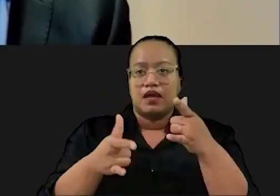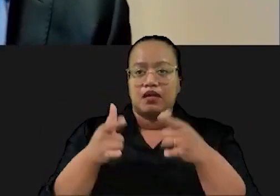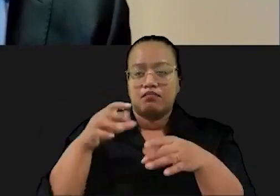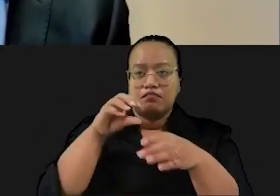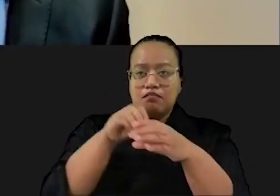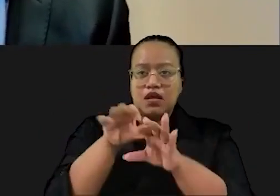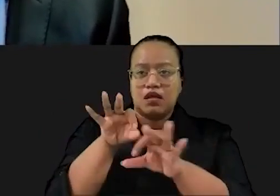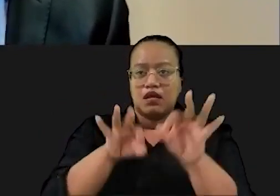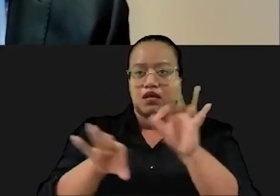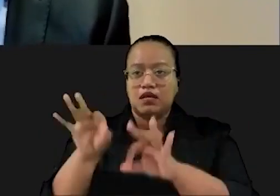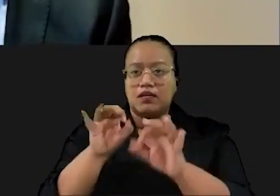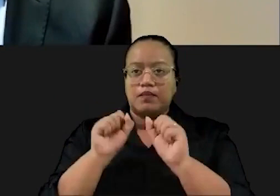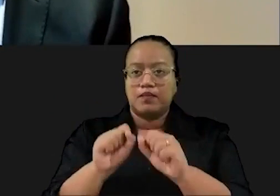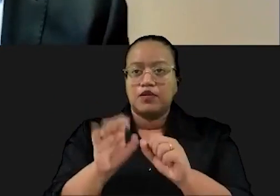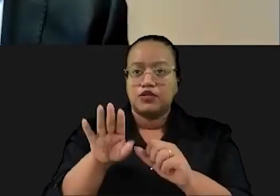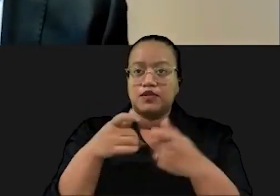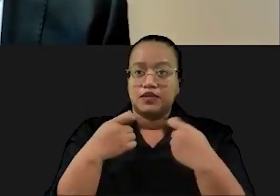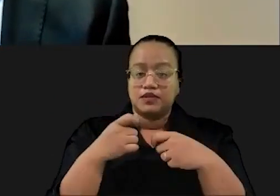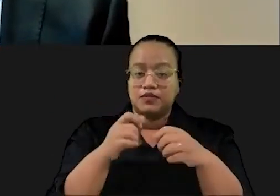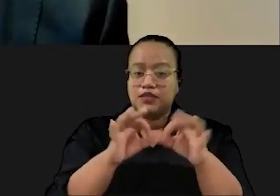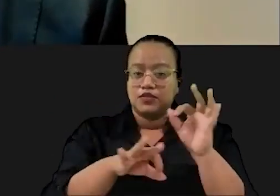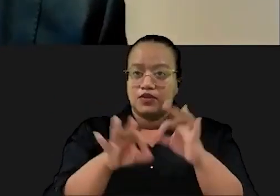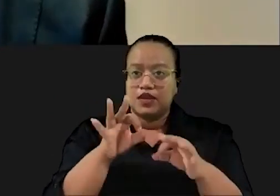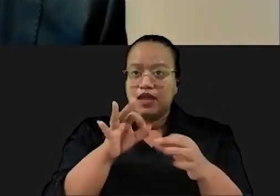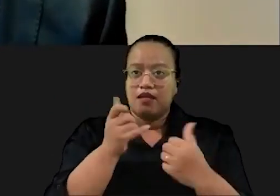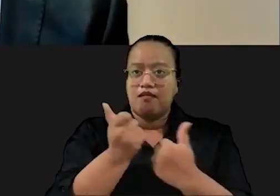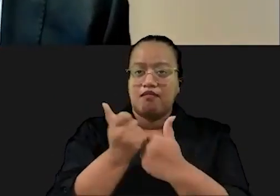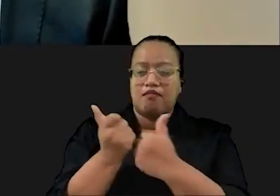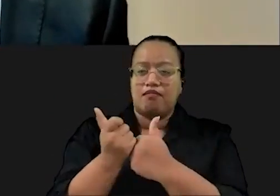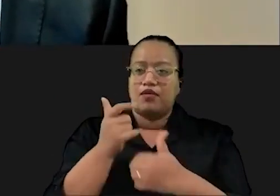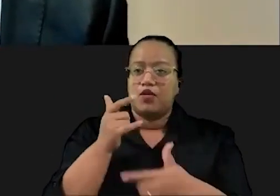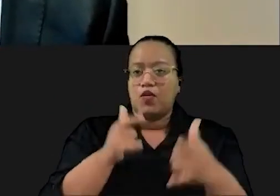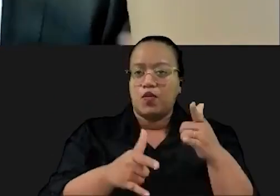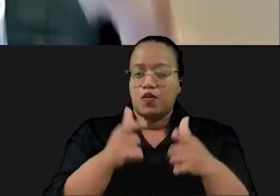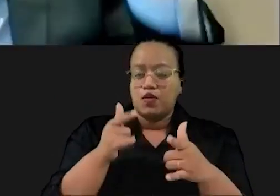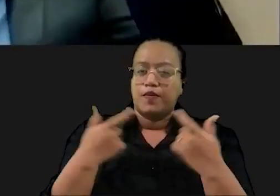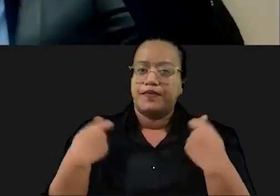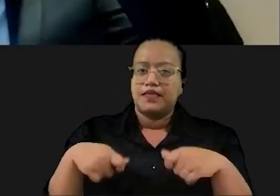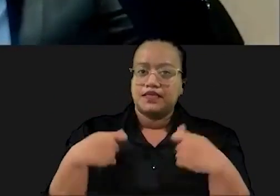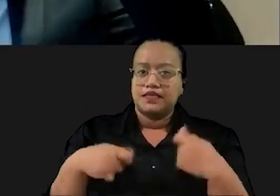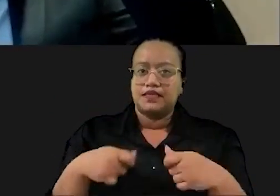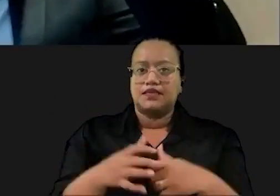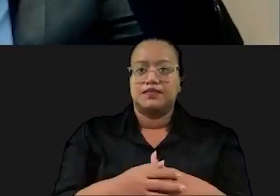né, auxiliares, necessariamente. Isso no sistema não me traz pronto.